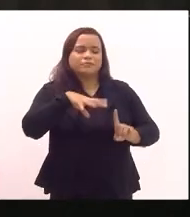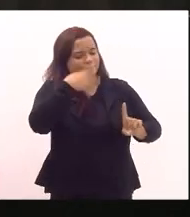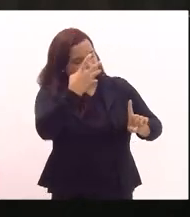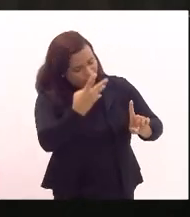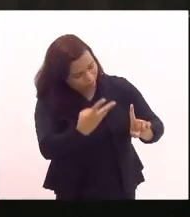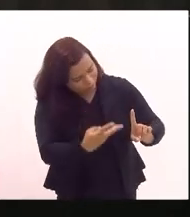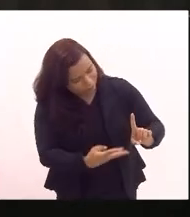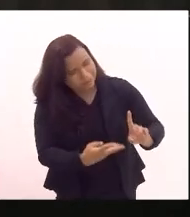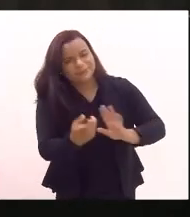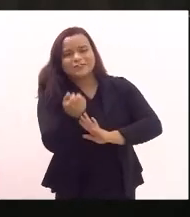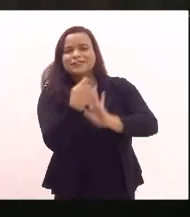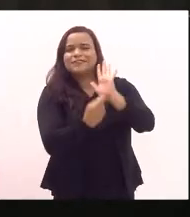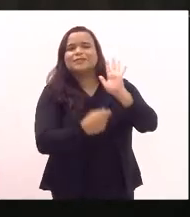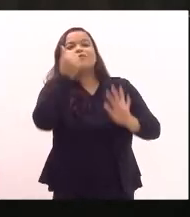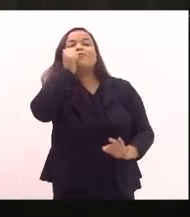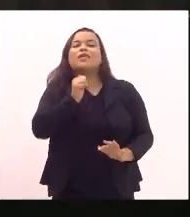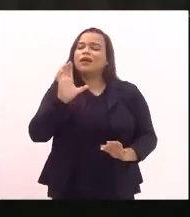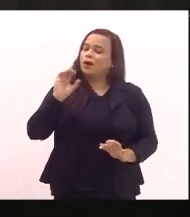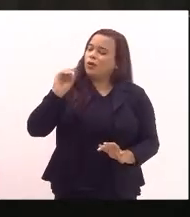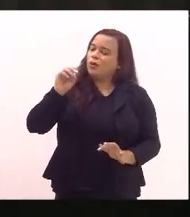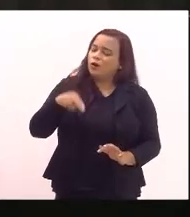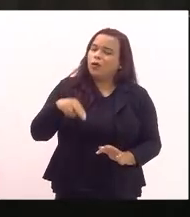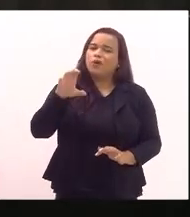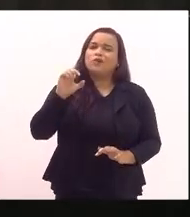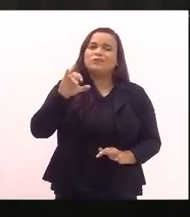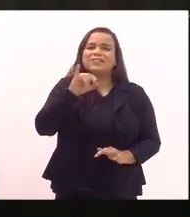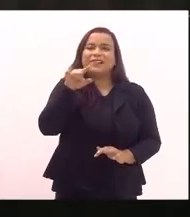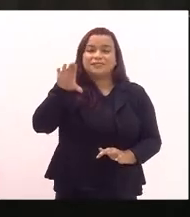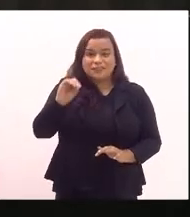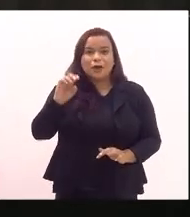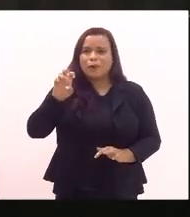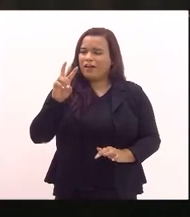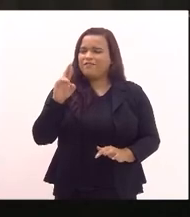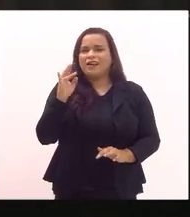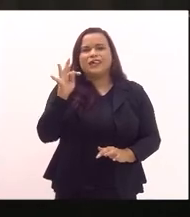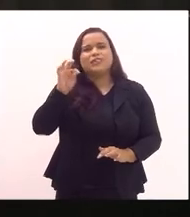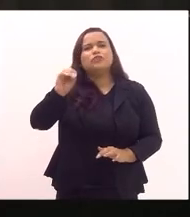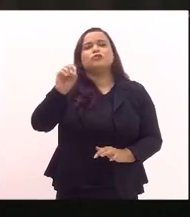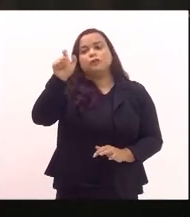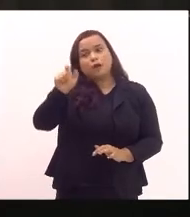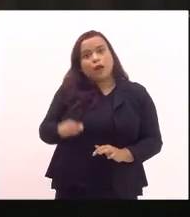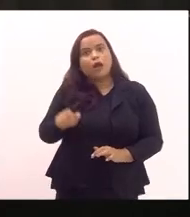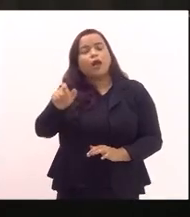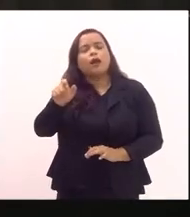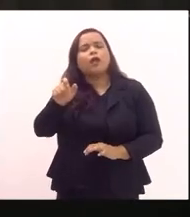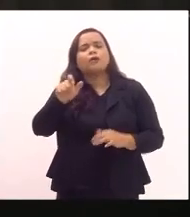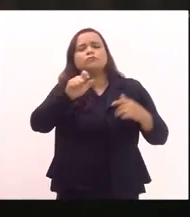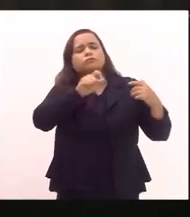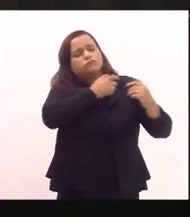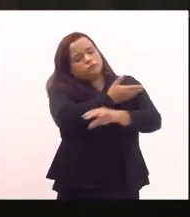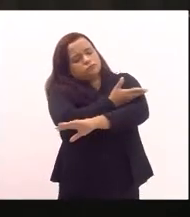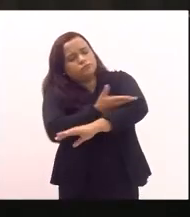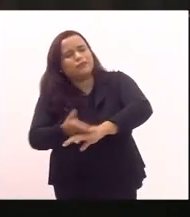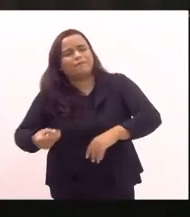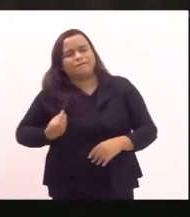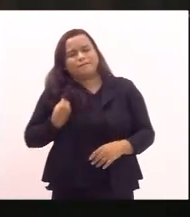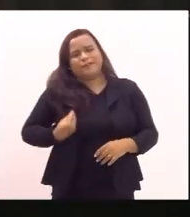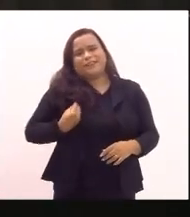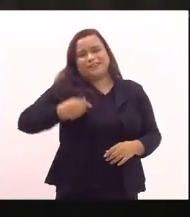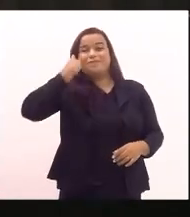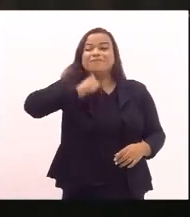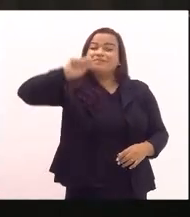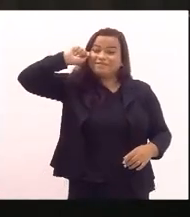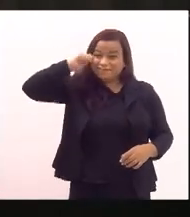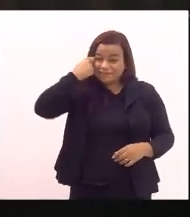escritora Conceição Evaristo que com a sua trajetória de mulher negra resgata as vozes